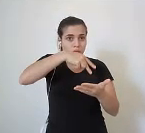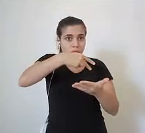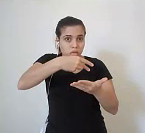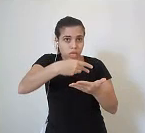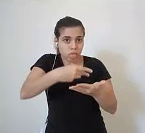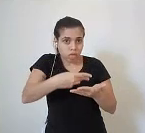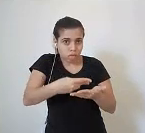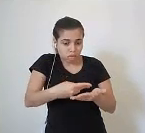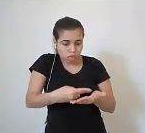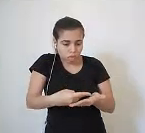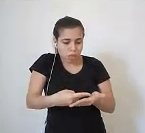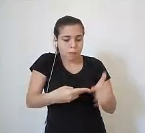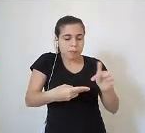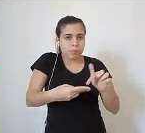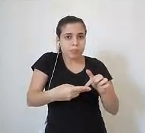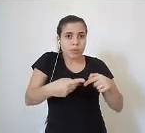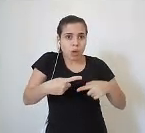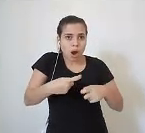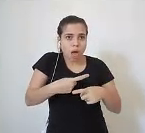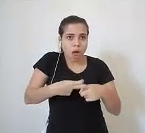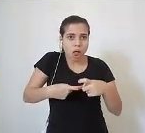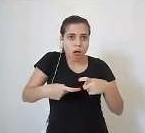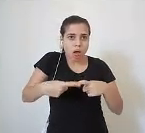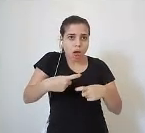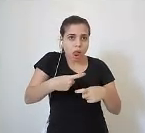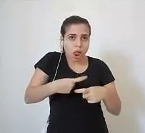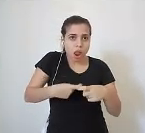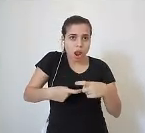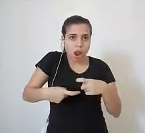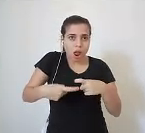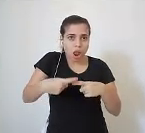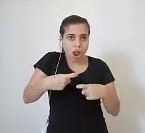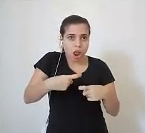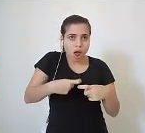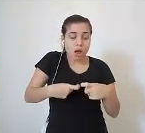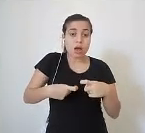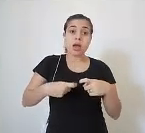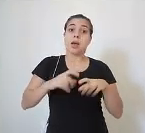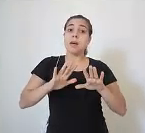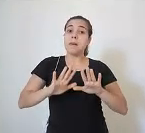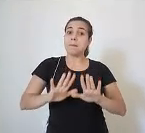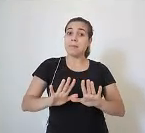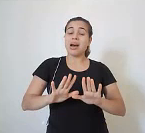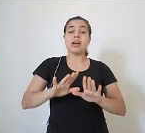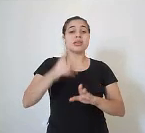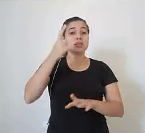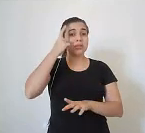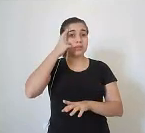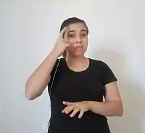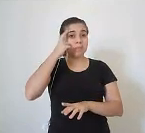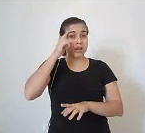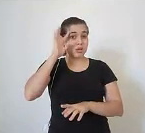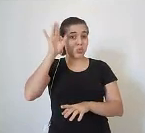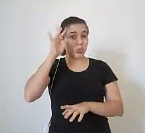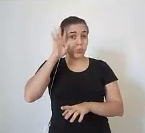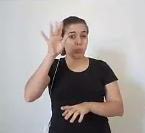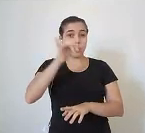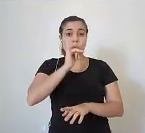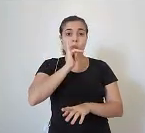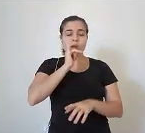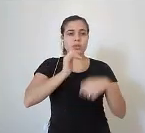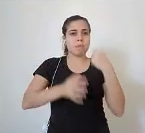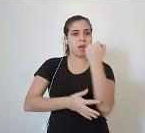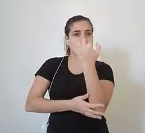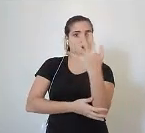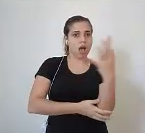realizam a decomposição em todos os organismos mortos, né, eles também podem gerar um estado de putrefação,